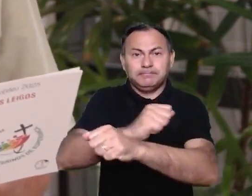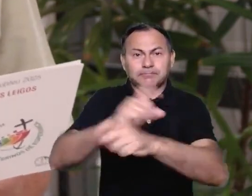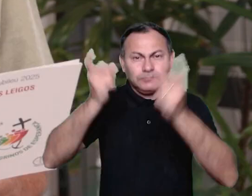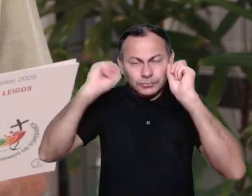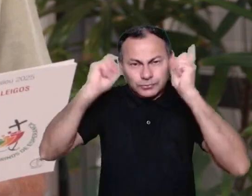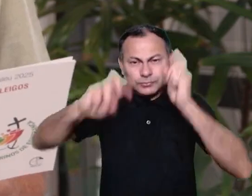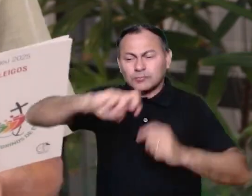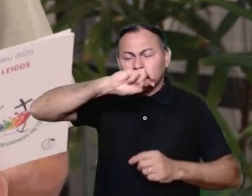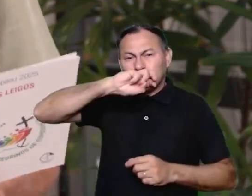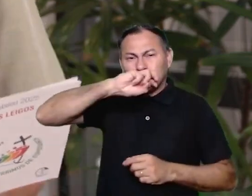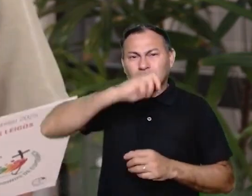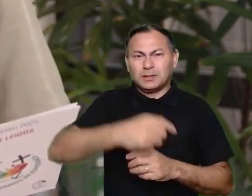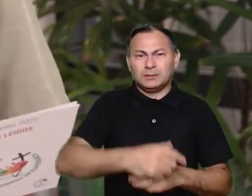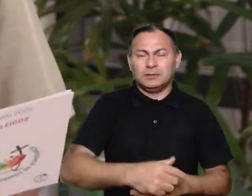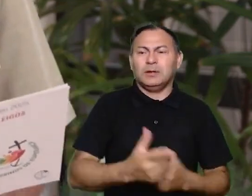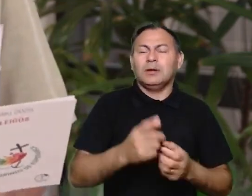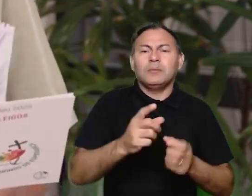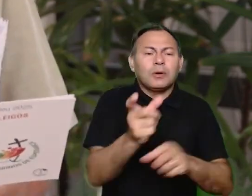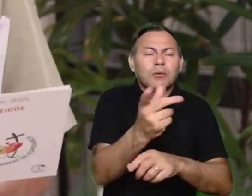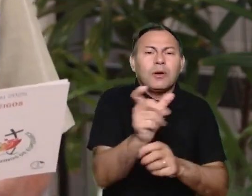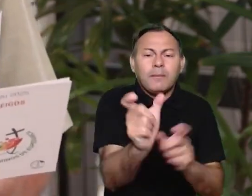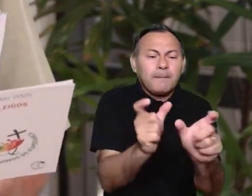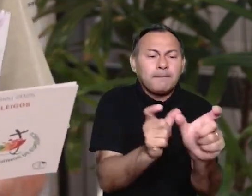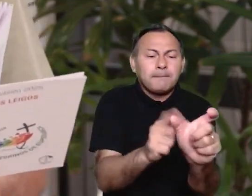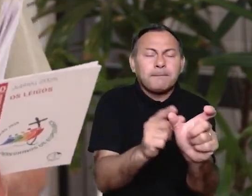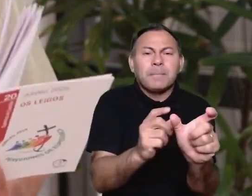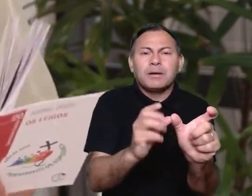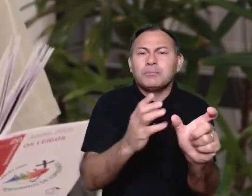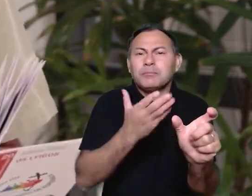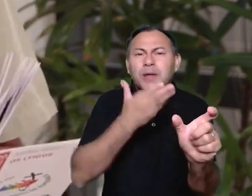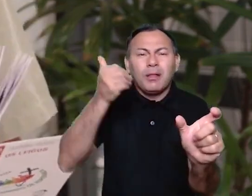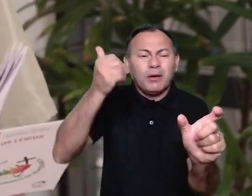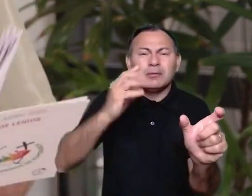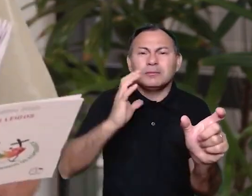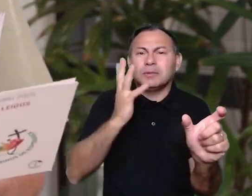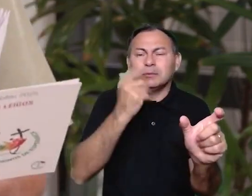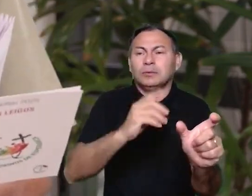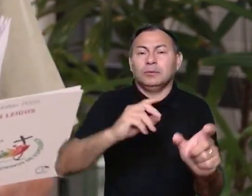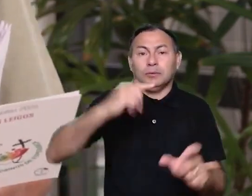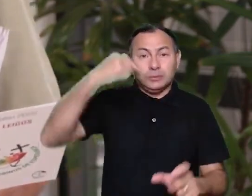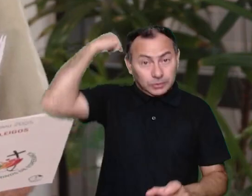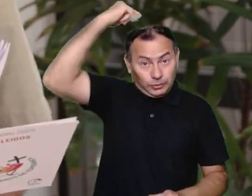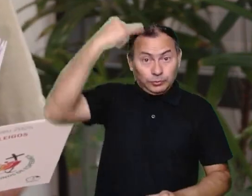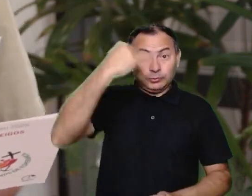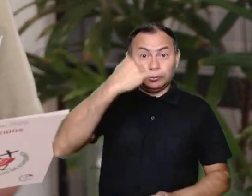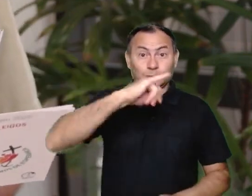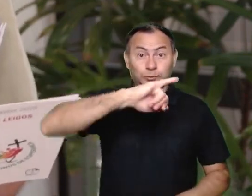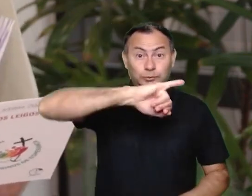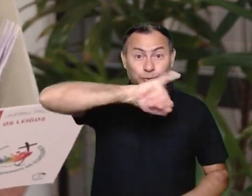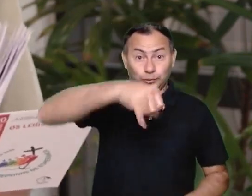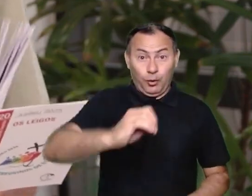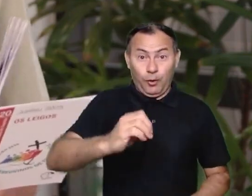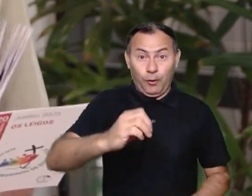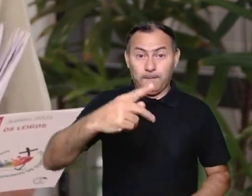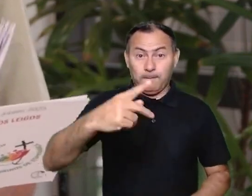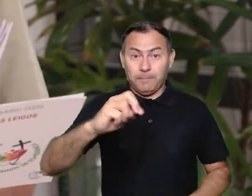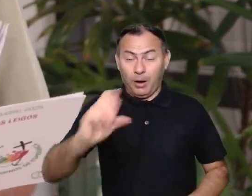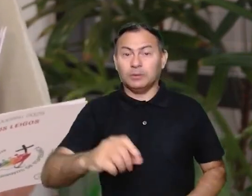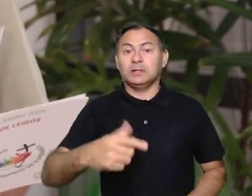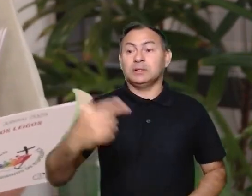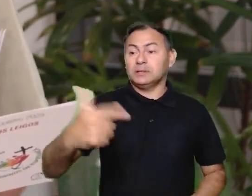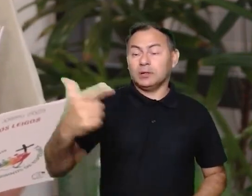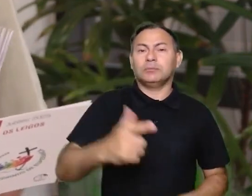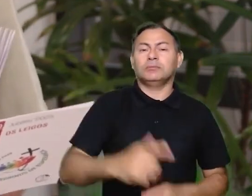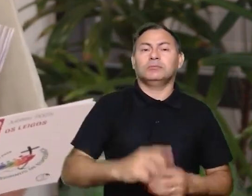magistério, se procurou uma palavra que fosse mais proativa. E São João Paulo II, quando escreveu